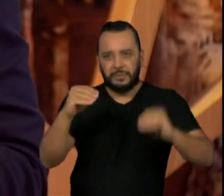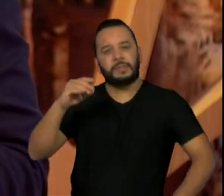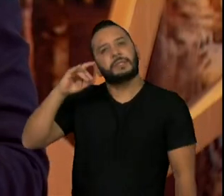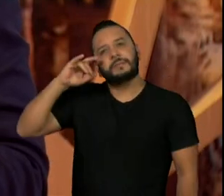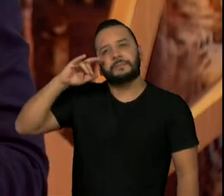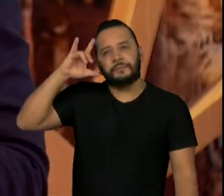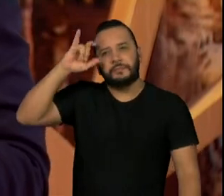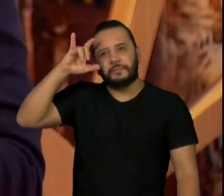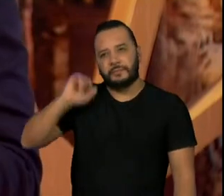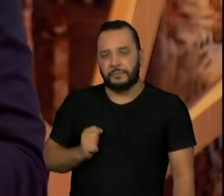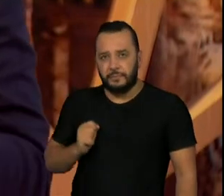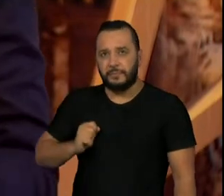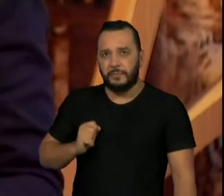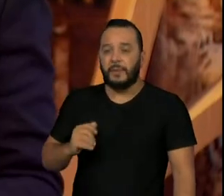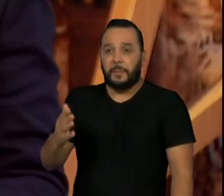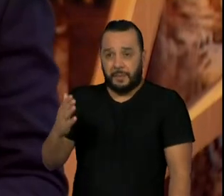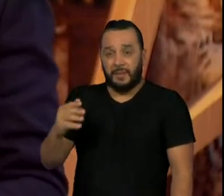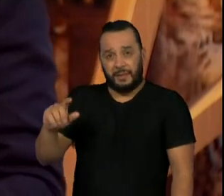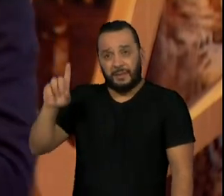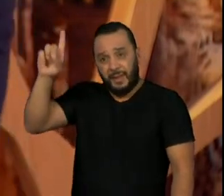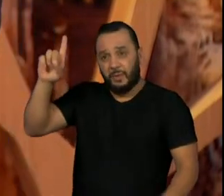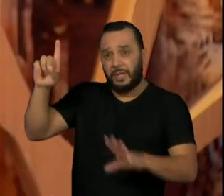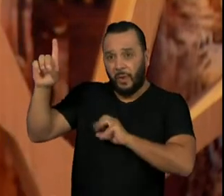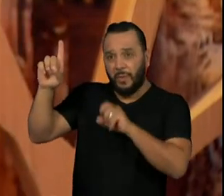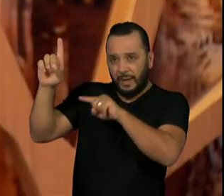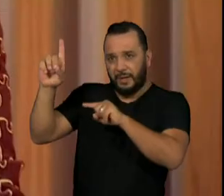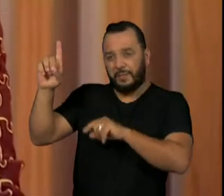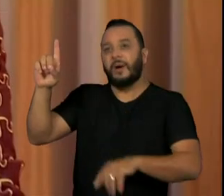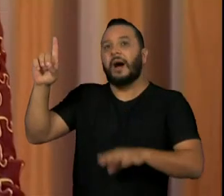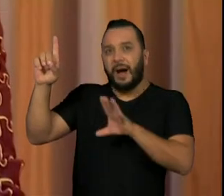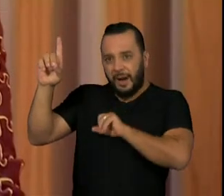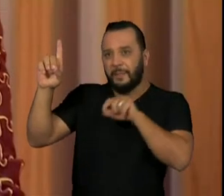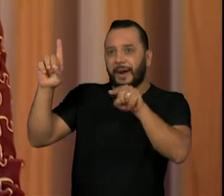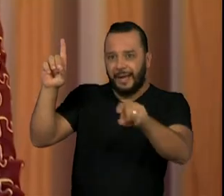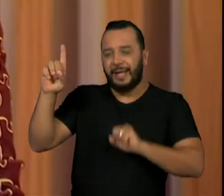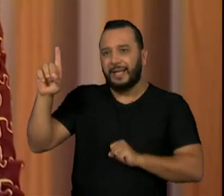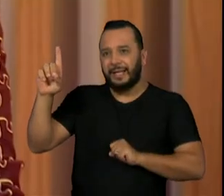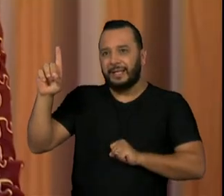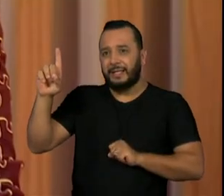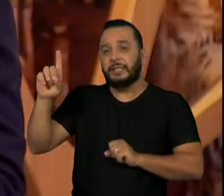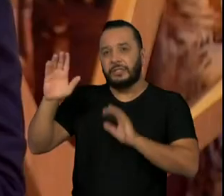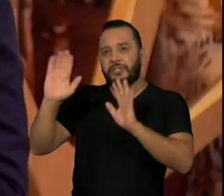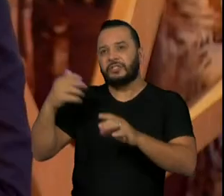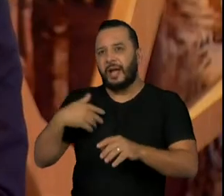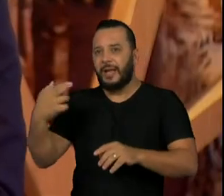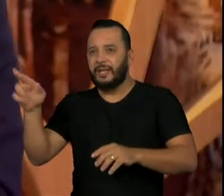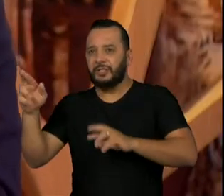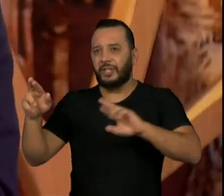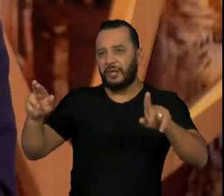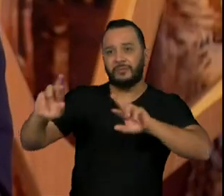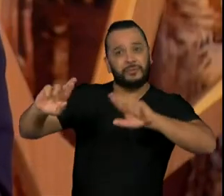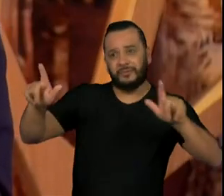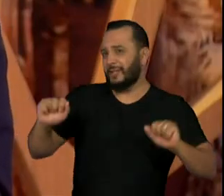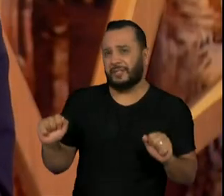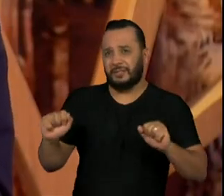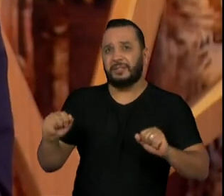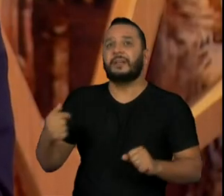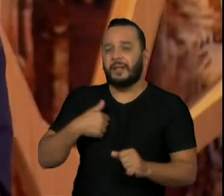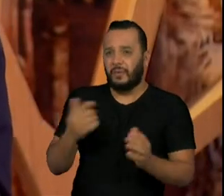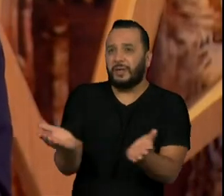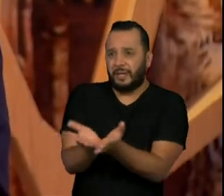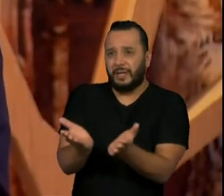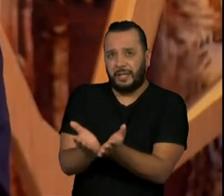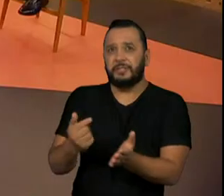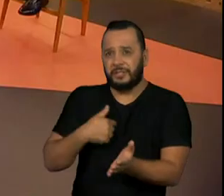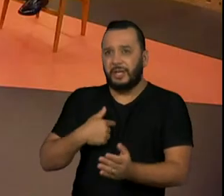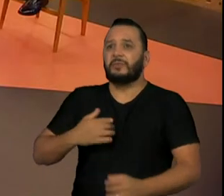sabe? E eu digo o seguinte, o mesmo Deus que eu amo, ama ele, mesmo que tenhamos compreensões diferentes. E como evangélico, eu também